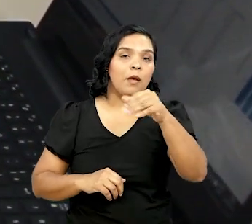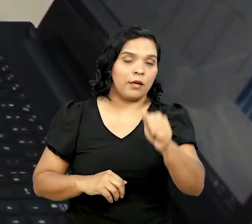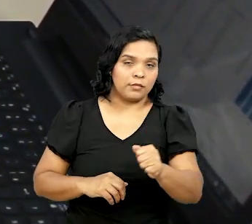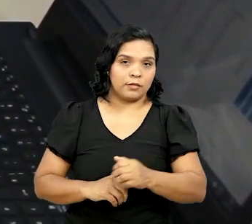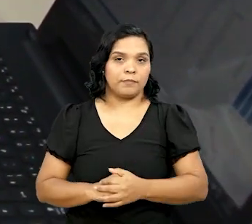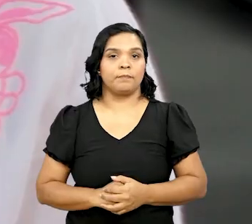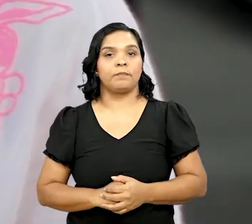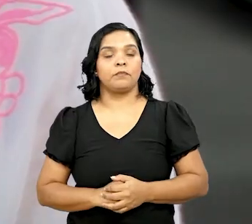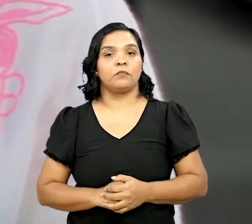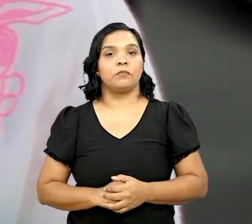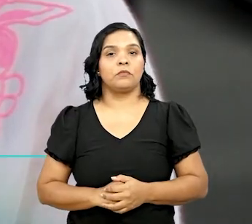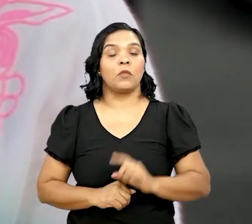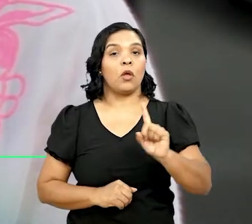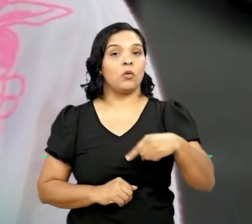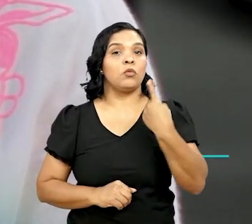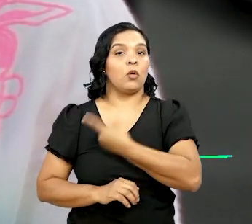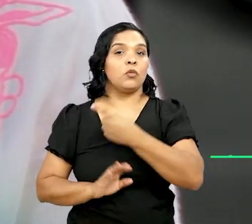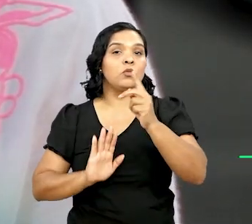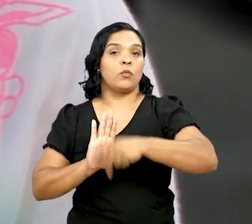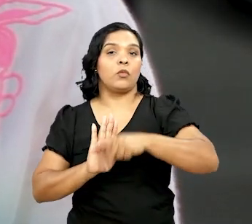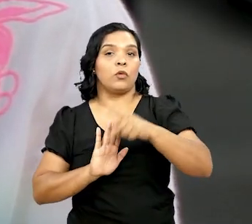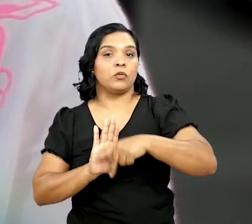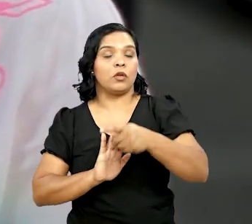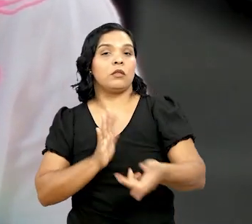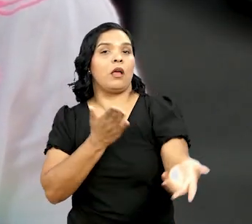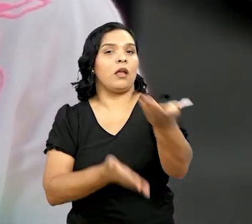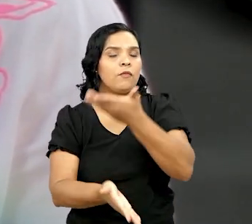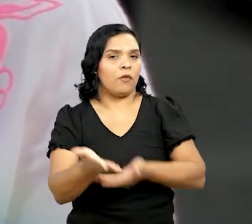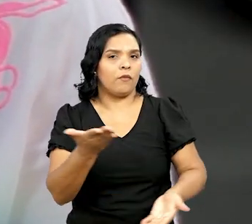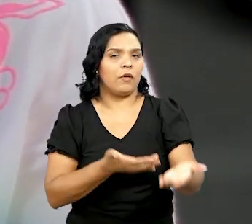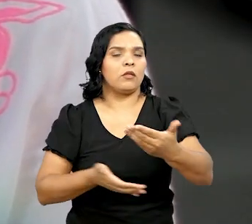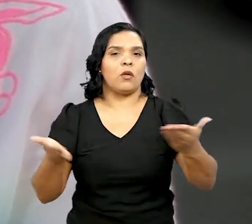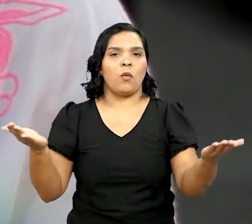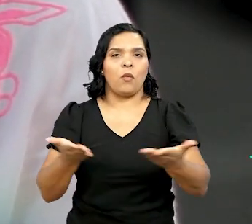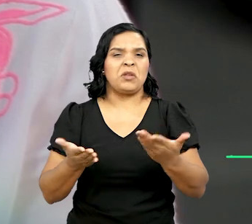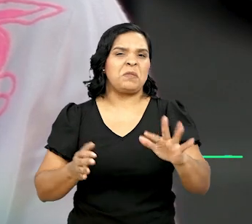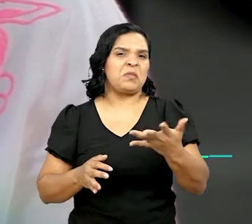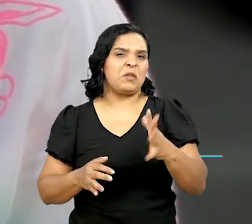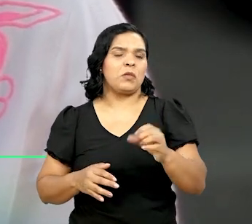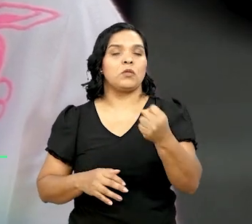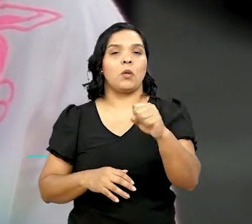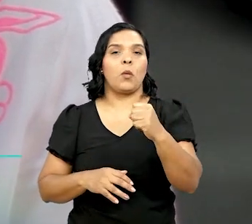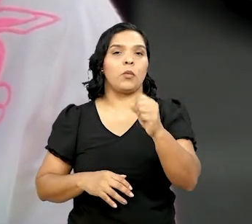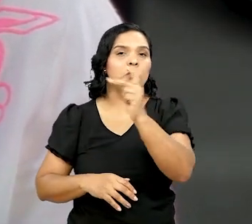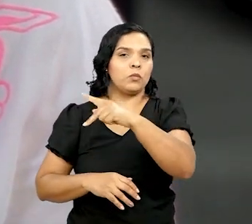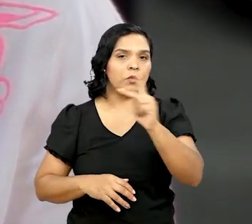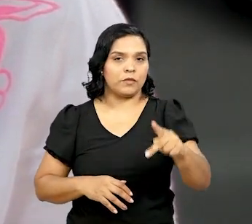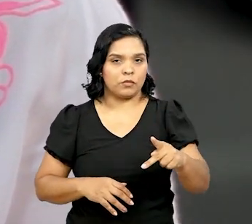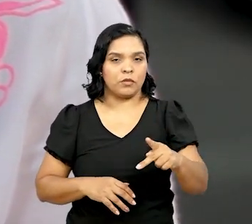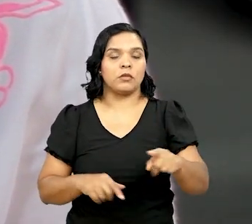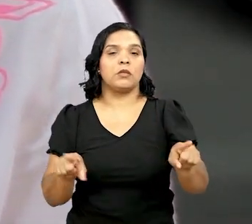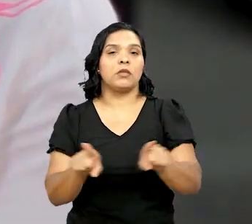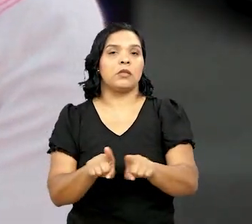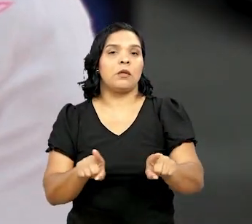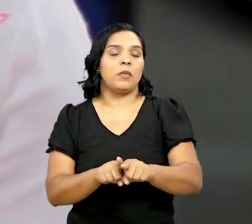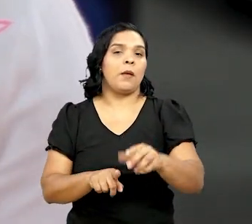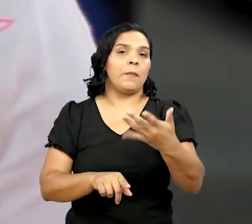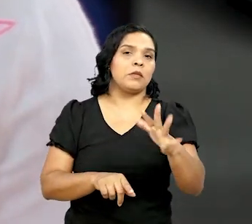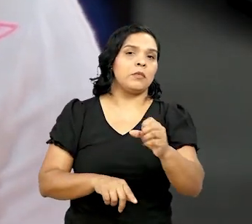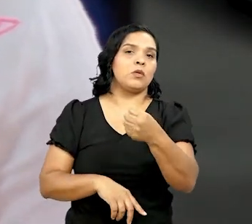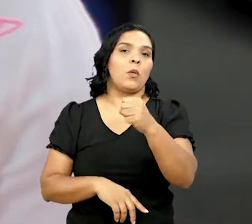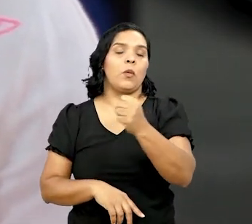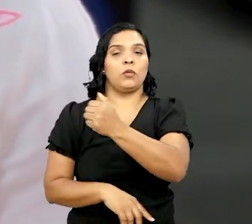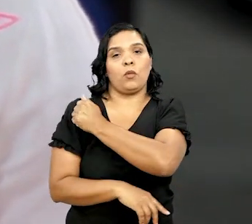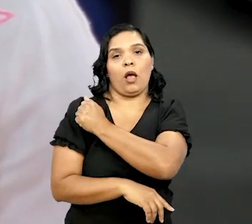Silva Pedreira. Nosso projeto está envolvendo hoje cerca de 8 professores e mais ou menos